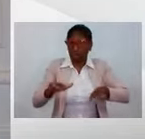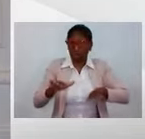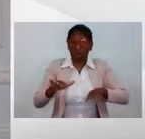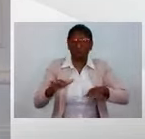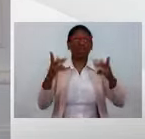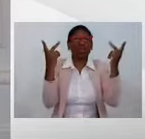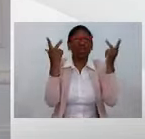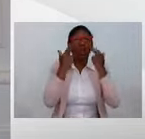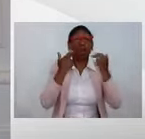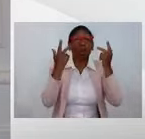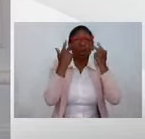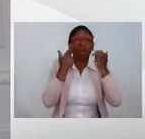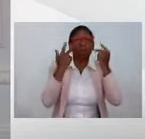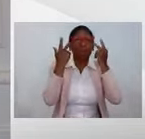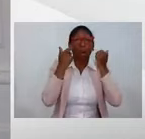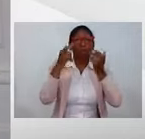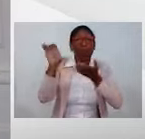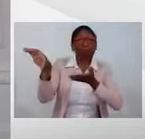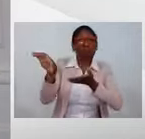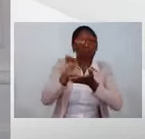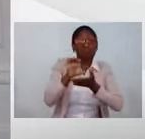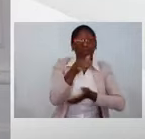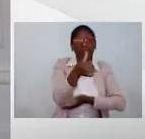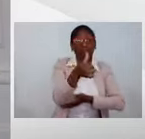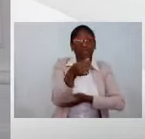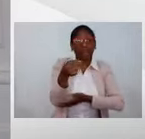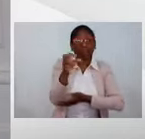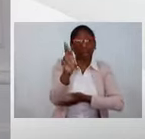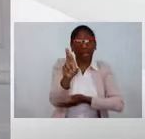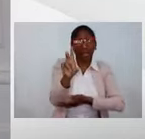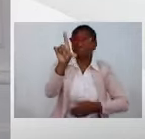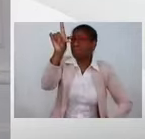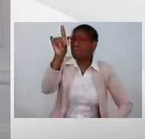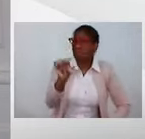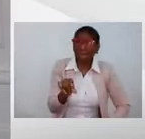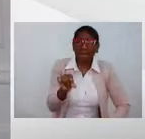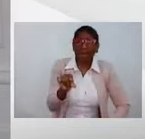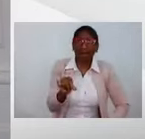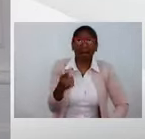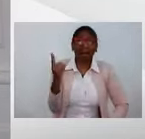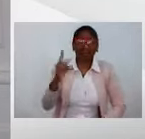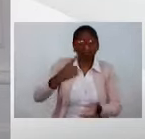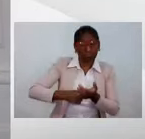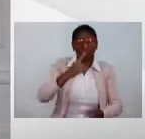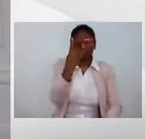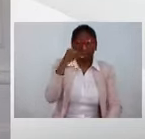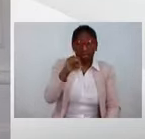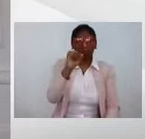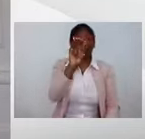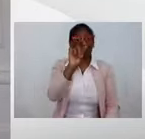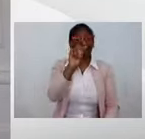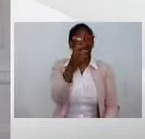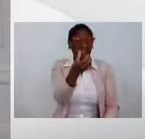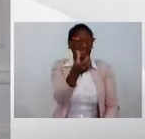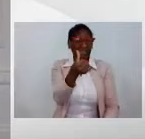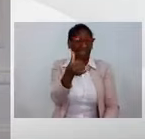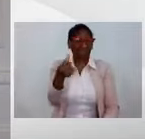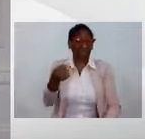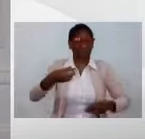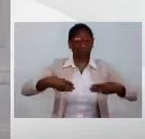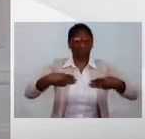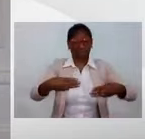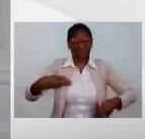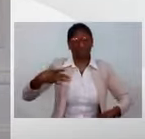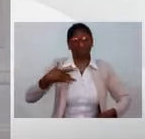na condição normal do custeio, que é de R$ 600, bem menos do que os R$ 1.600 que o Ministério aporta hoje para os